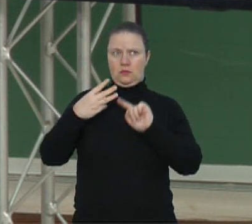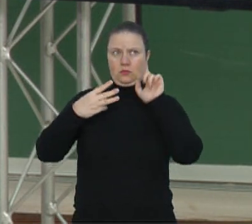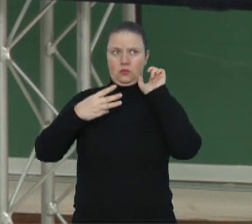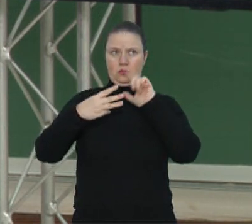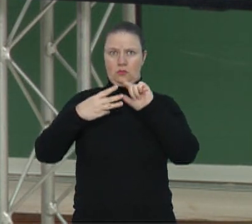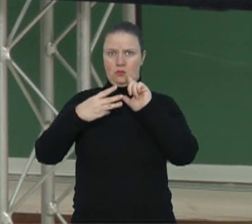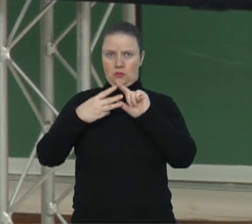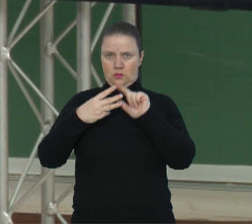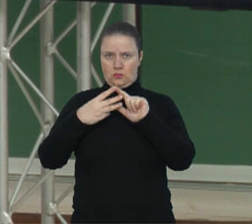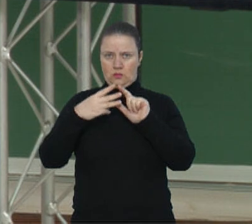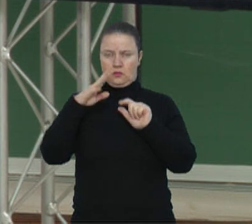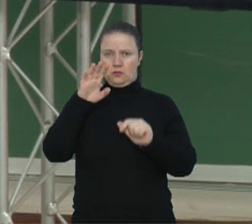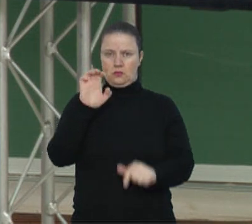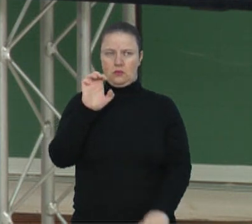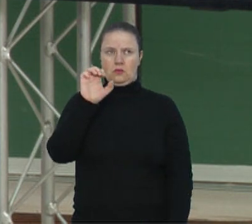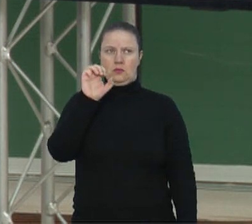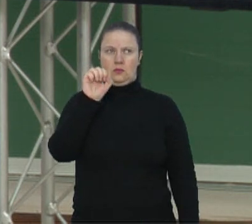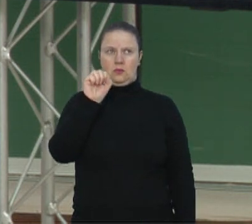aquele que